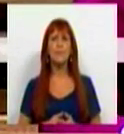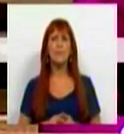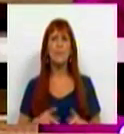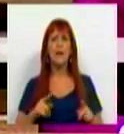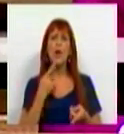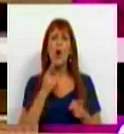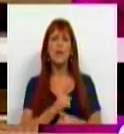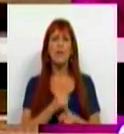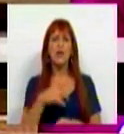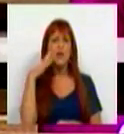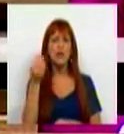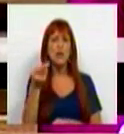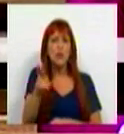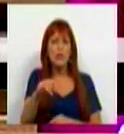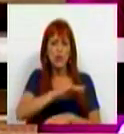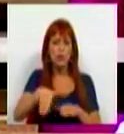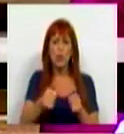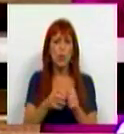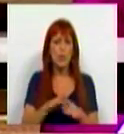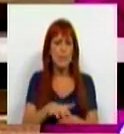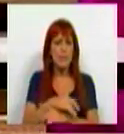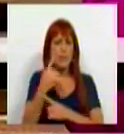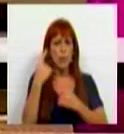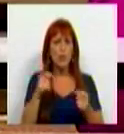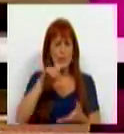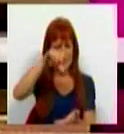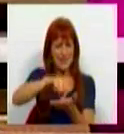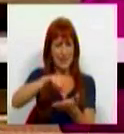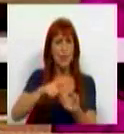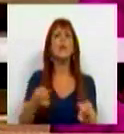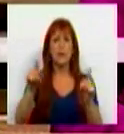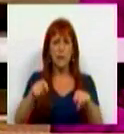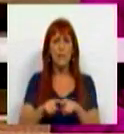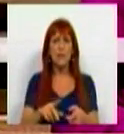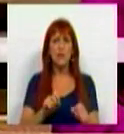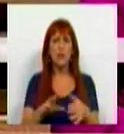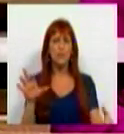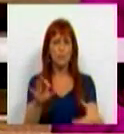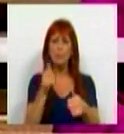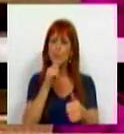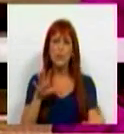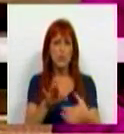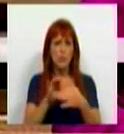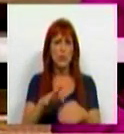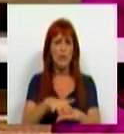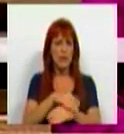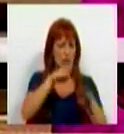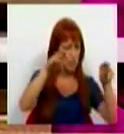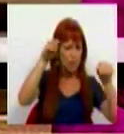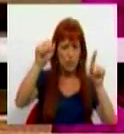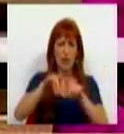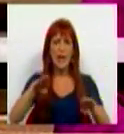Retomar o programa Simplex, envolvendo toda a administração pública central e ainda medidas de colaboração com a administração local